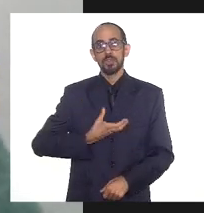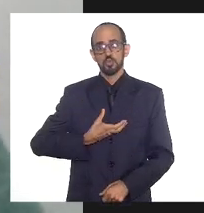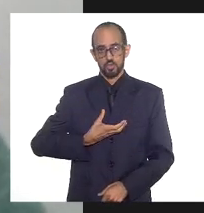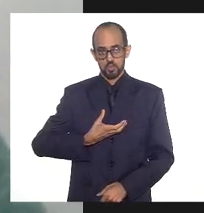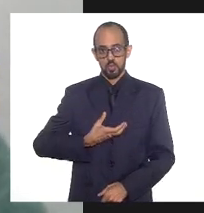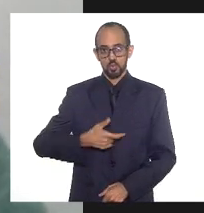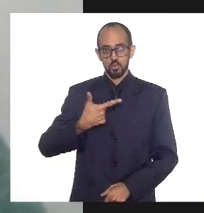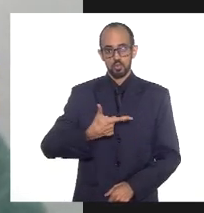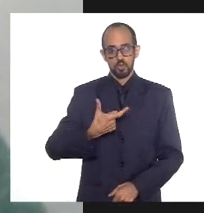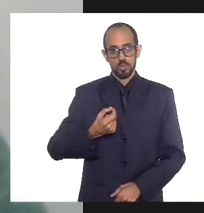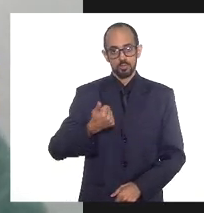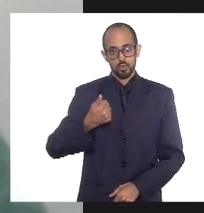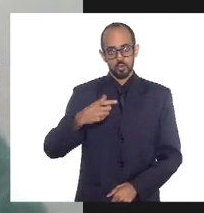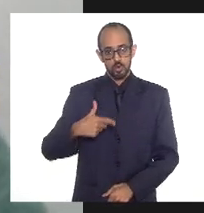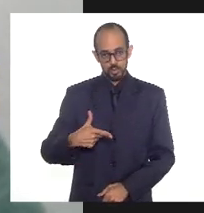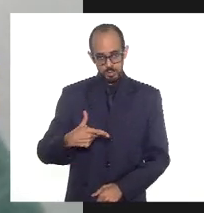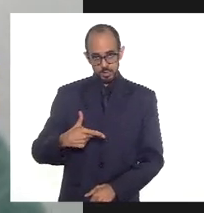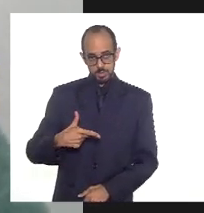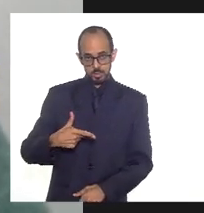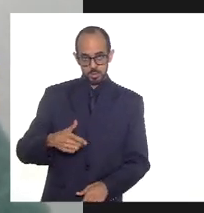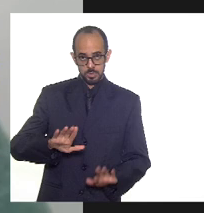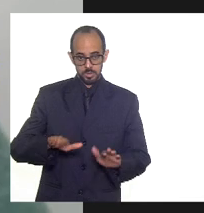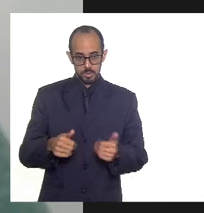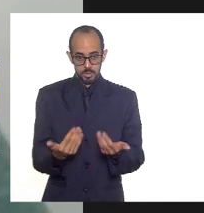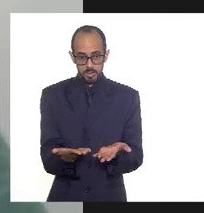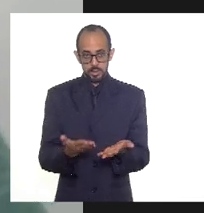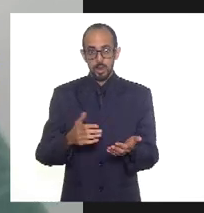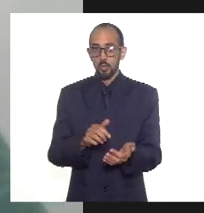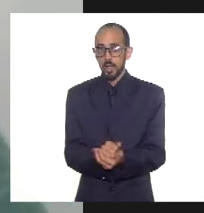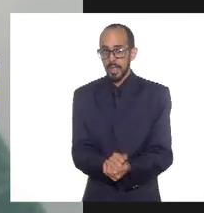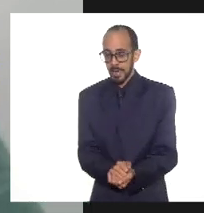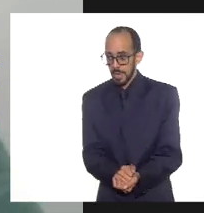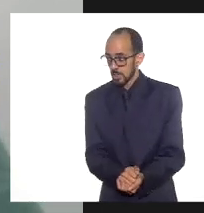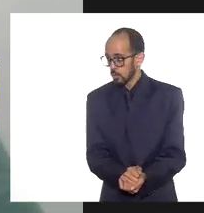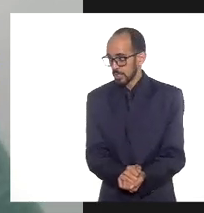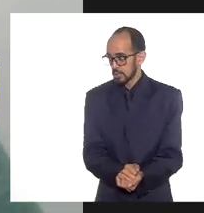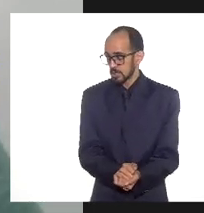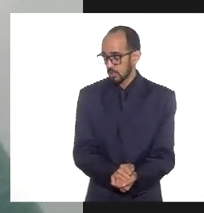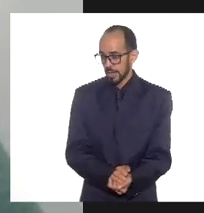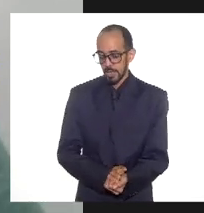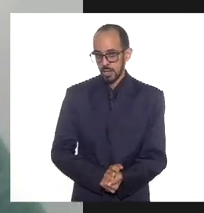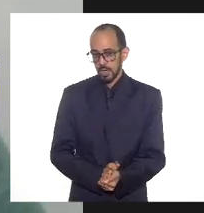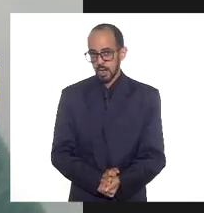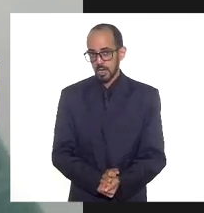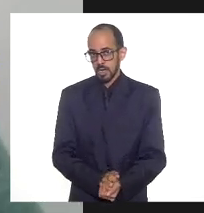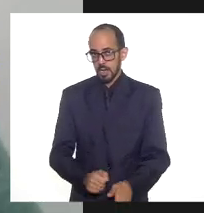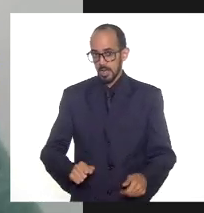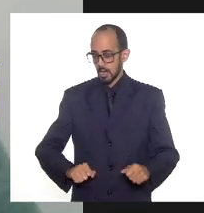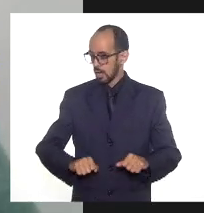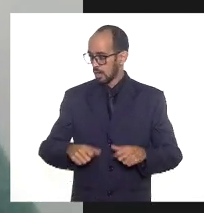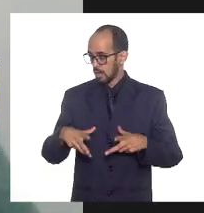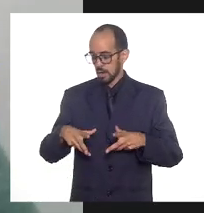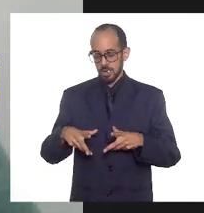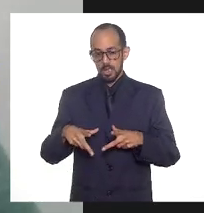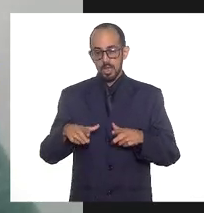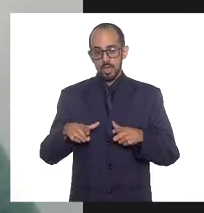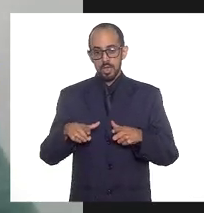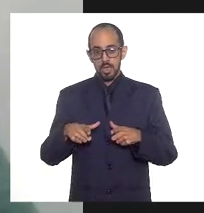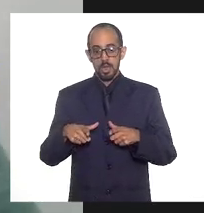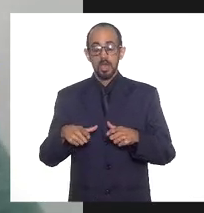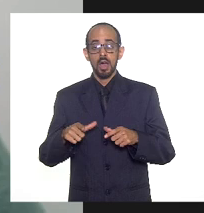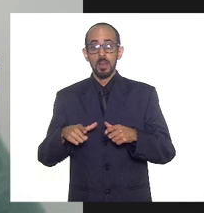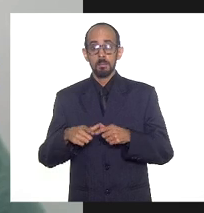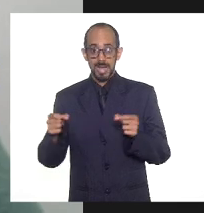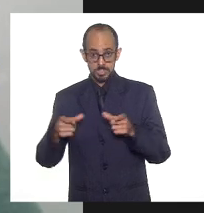já encaminhou para Brasília toda essa documentação, essa solicitação, e a gente gostaria aí de pedir a